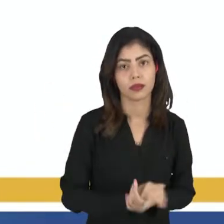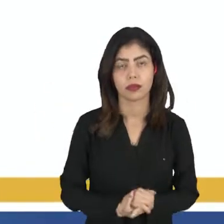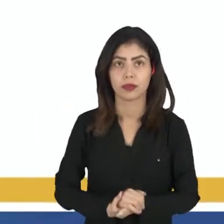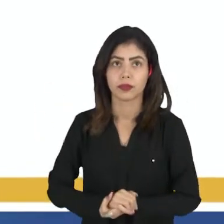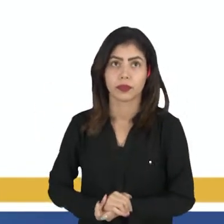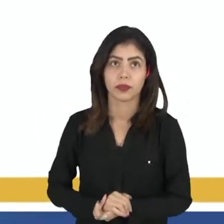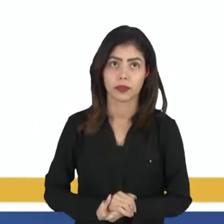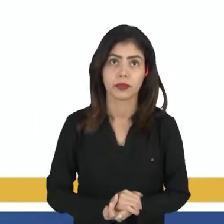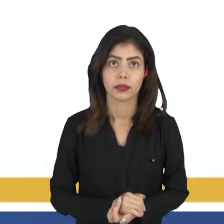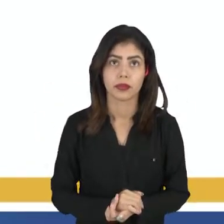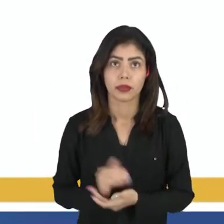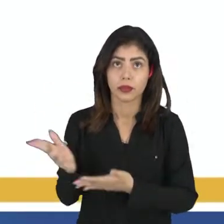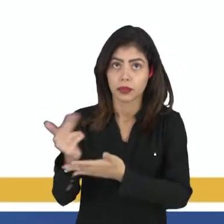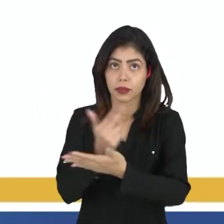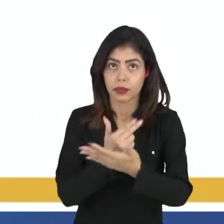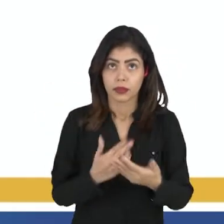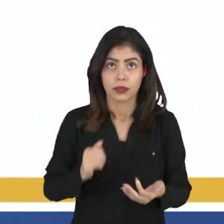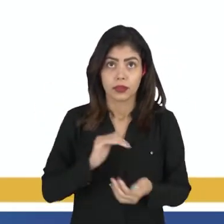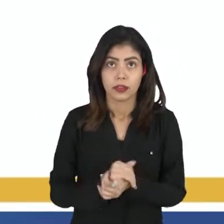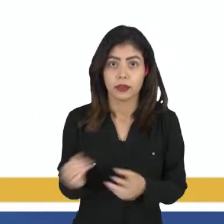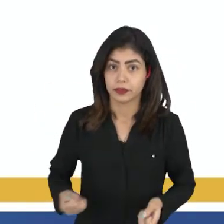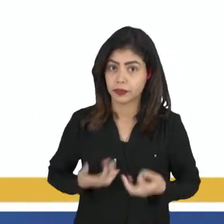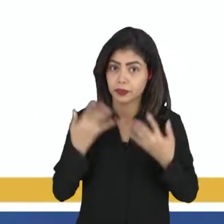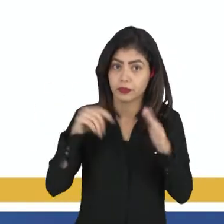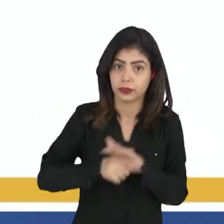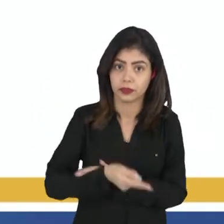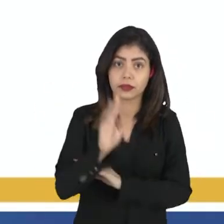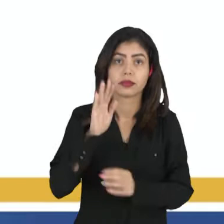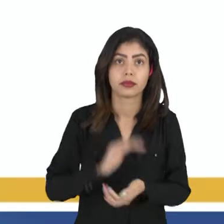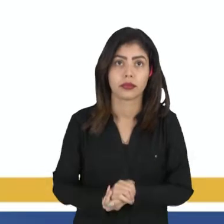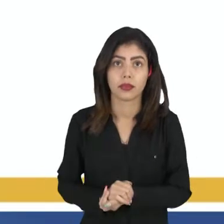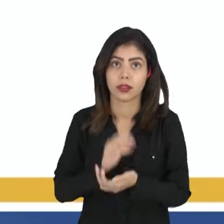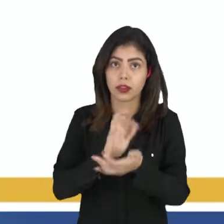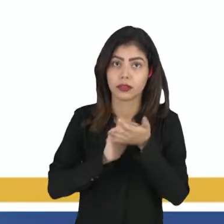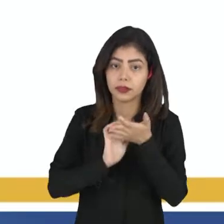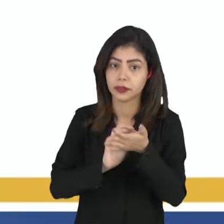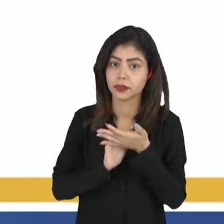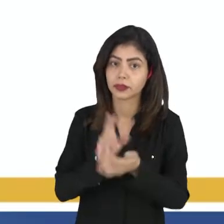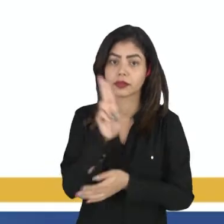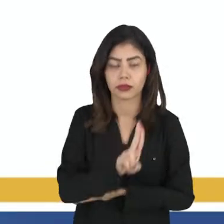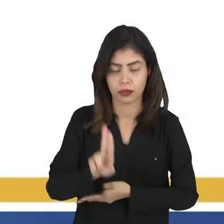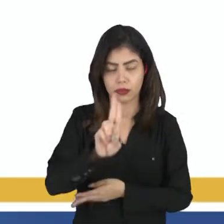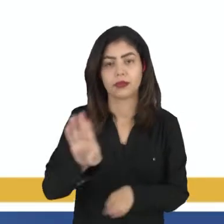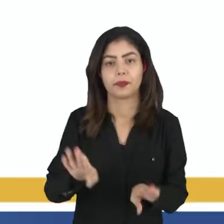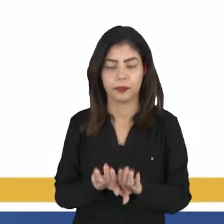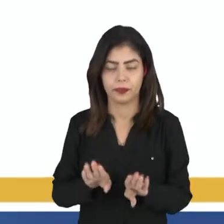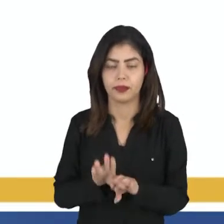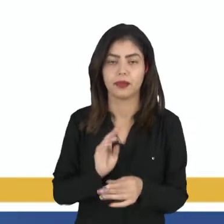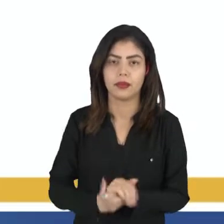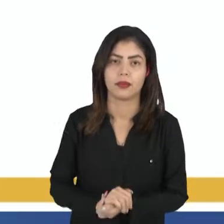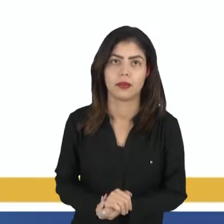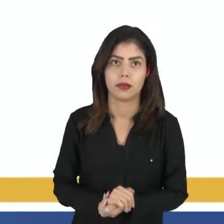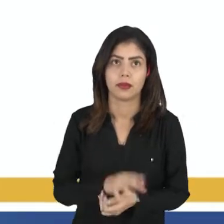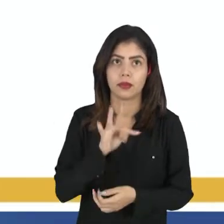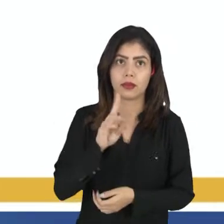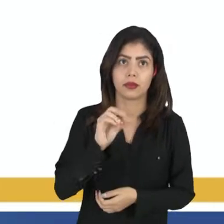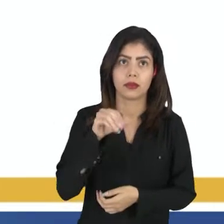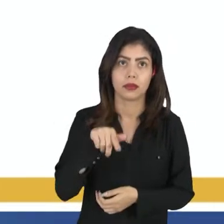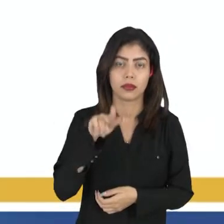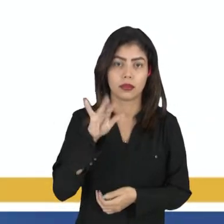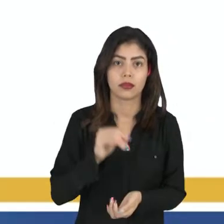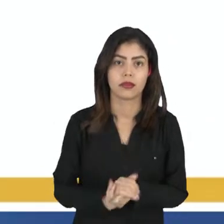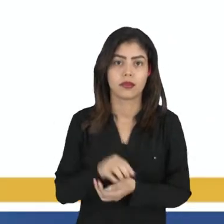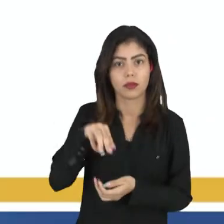tecnologia. Então, são artes que foram criadas dentro do universo digital e utilizam esse recurso. E em Tóquio, nós temos